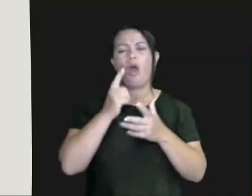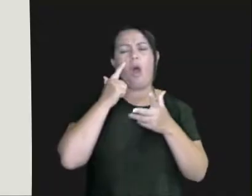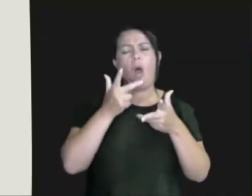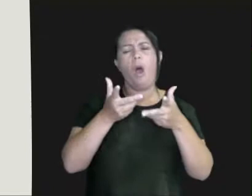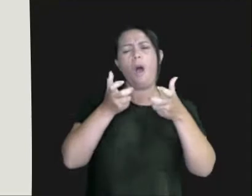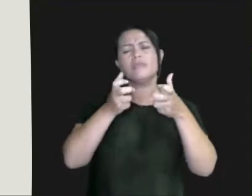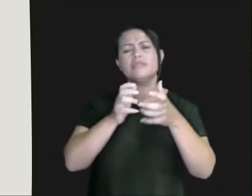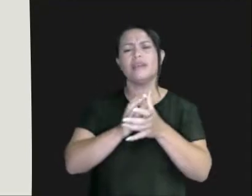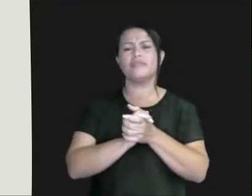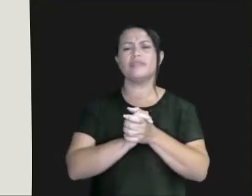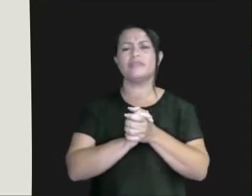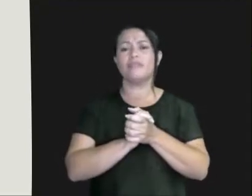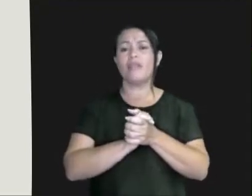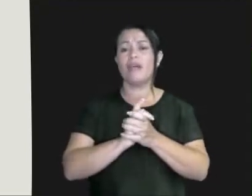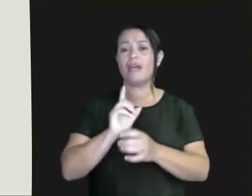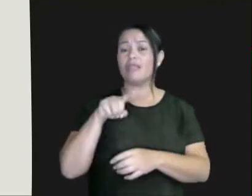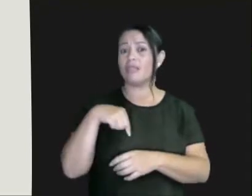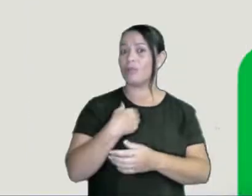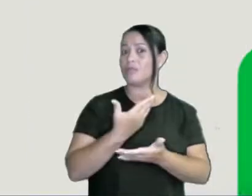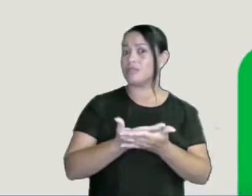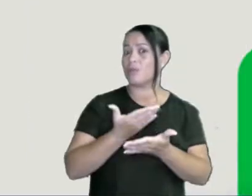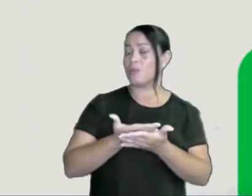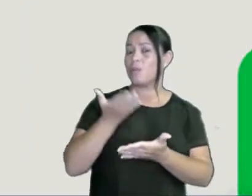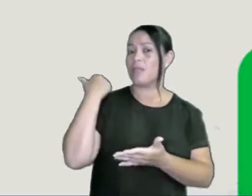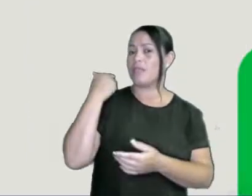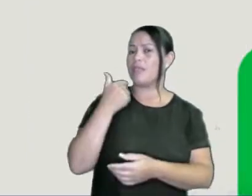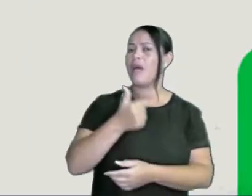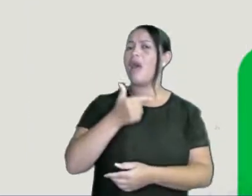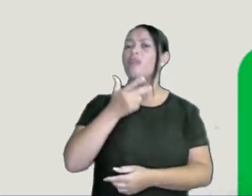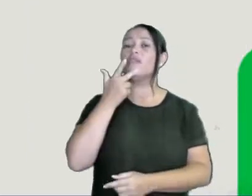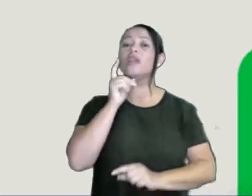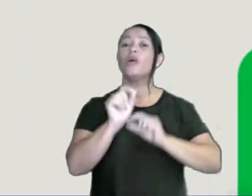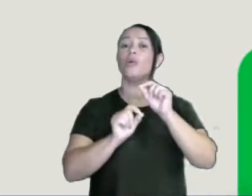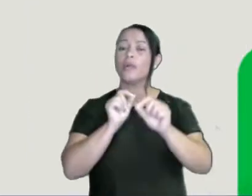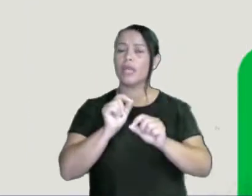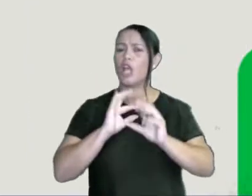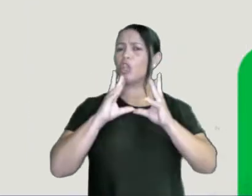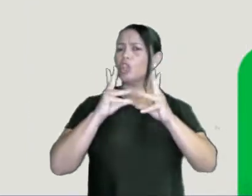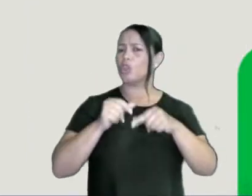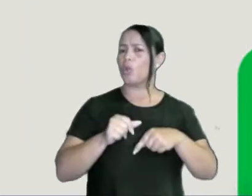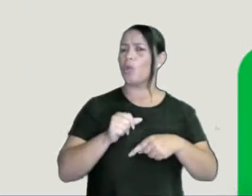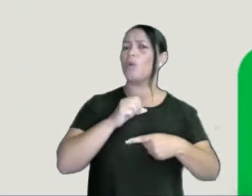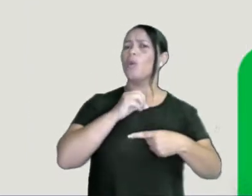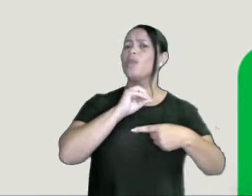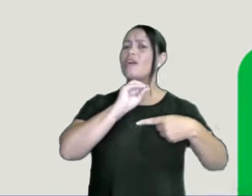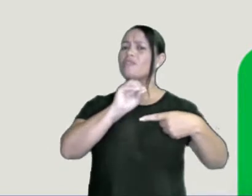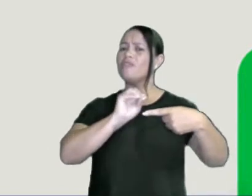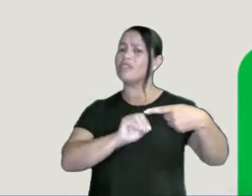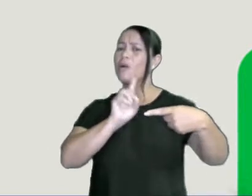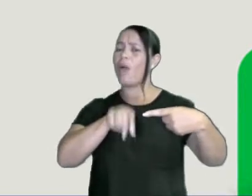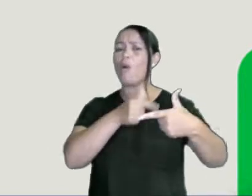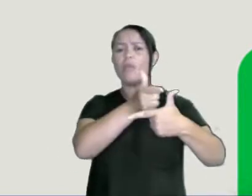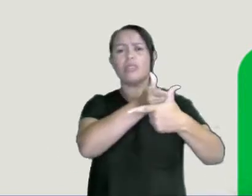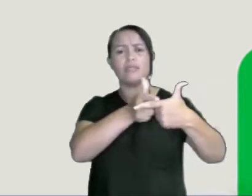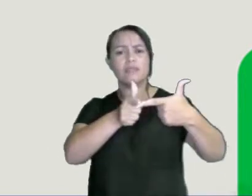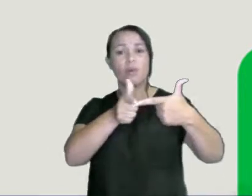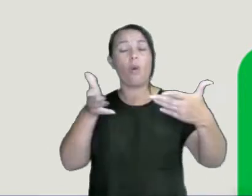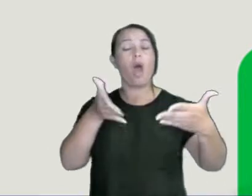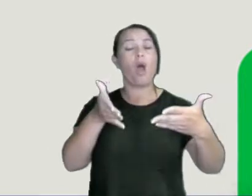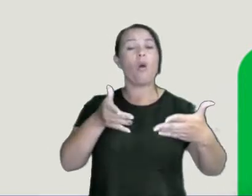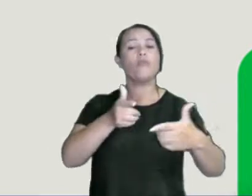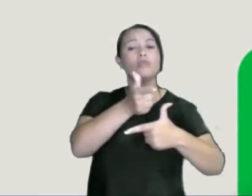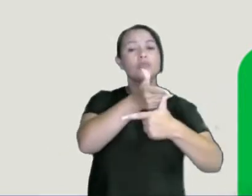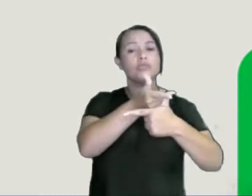Veja só. Na nossa segunda aula, eu disse a vocês o seguinte. Toda fração é uma divisão, não é isso? Então, agora nós